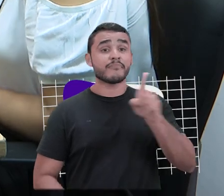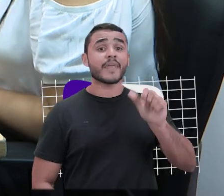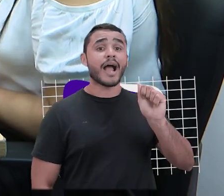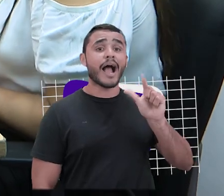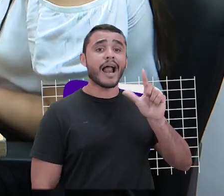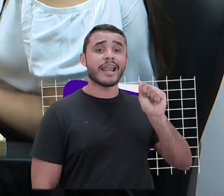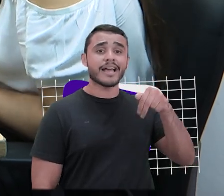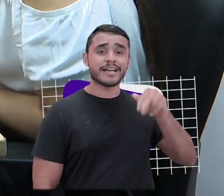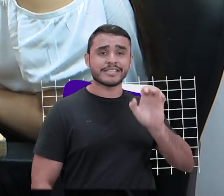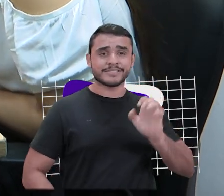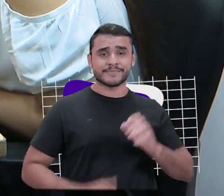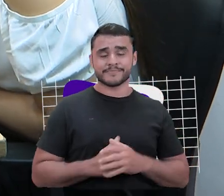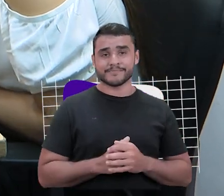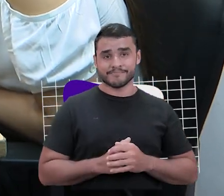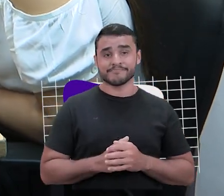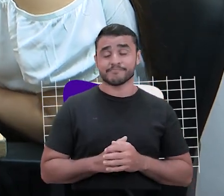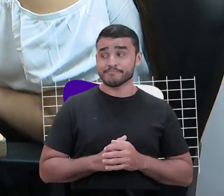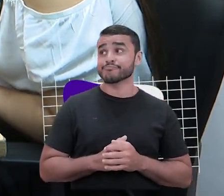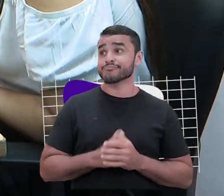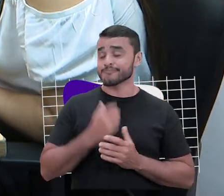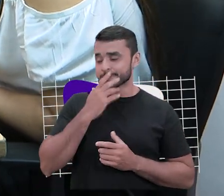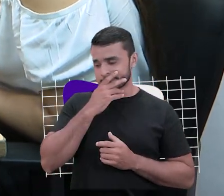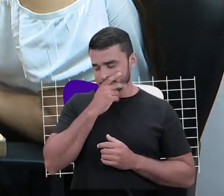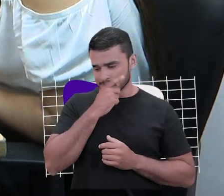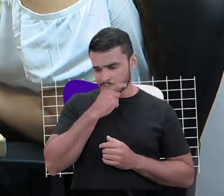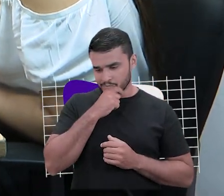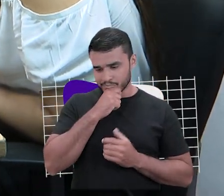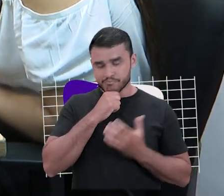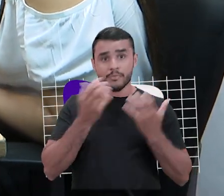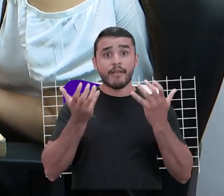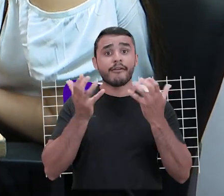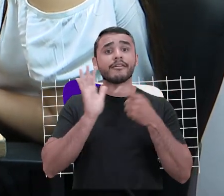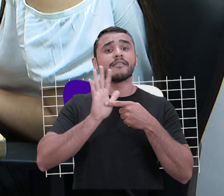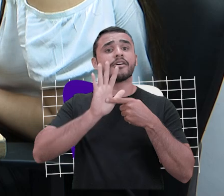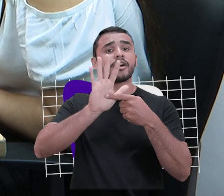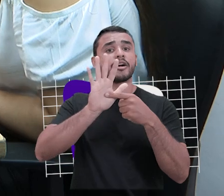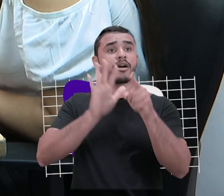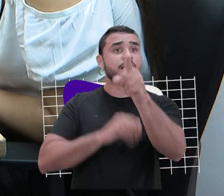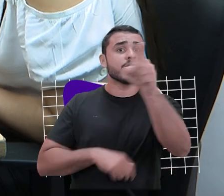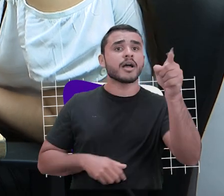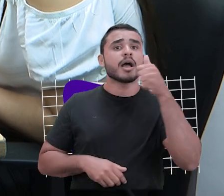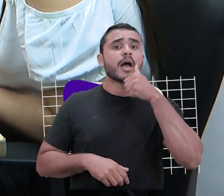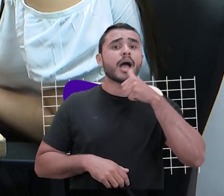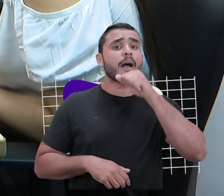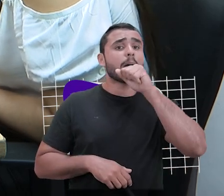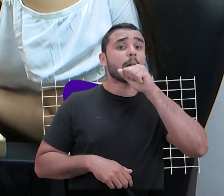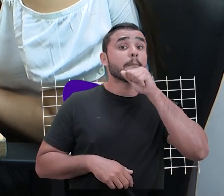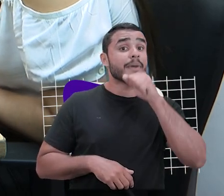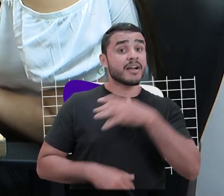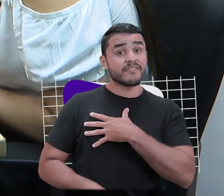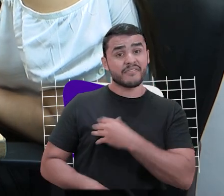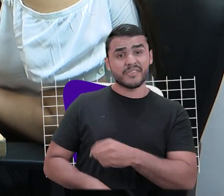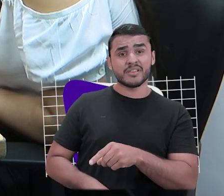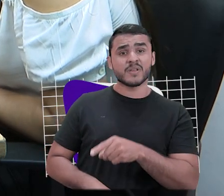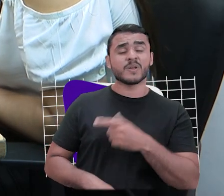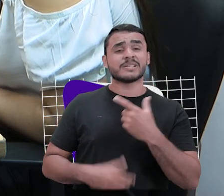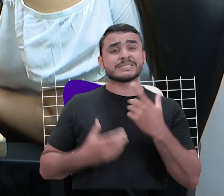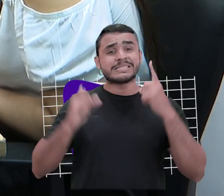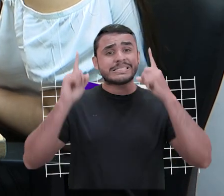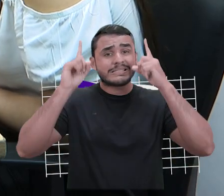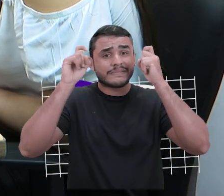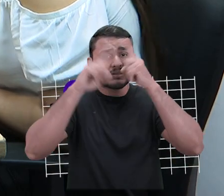acho muito desafiador essa pergunta, sabe, Livinha? Porque, assim, quem eu quero inspirar são as mães que não acreditam